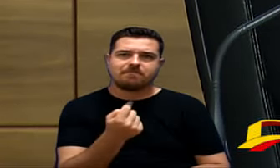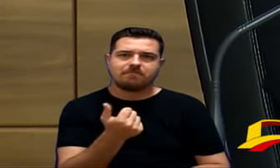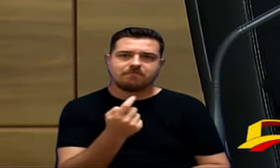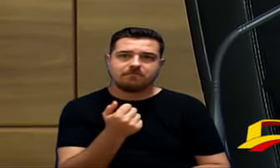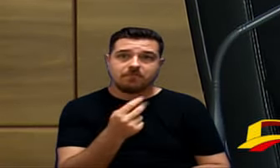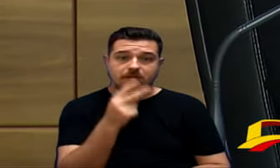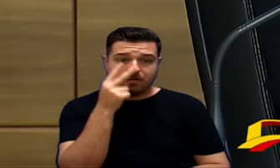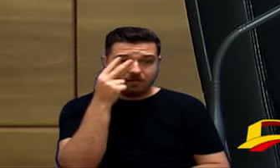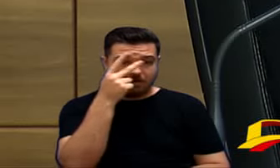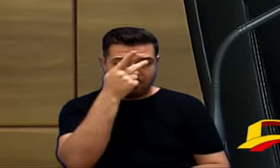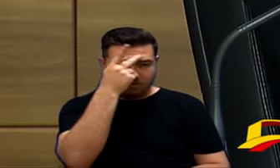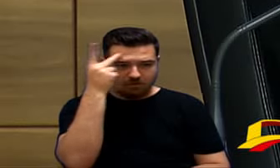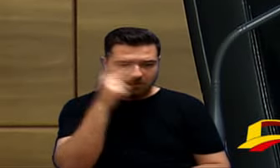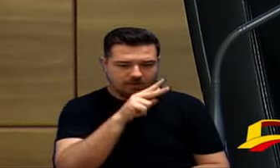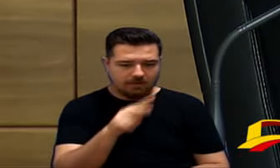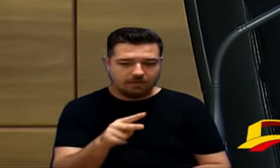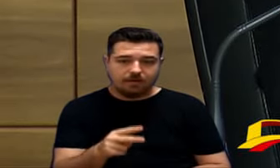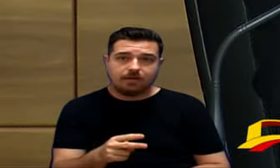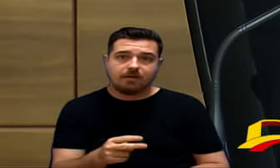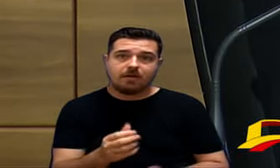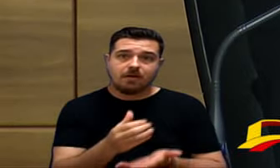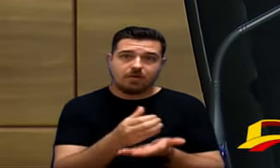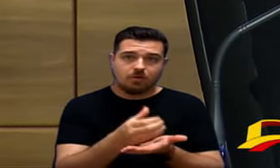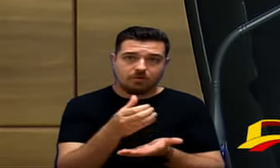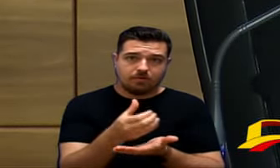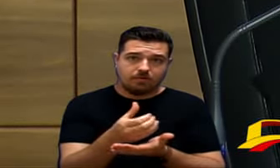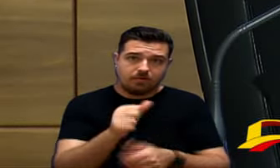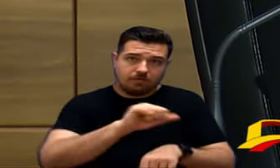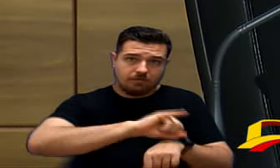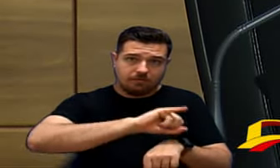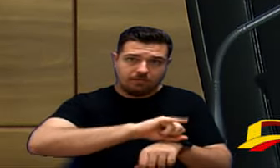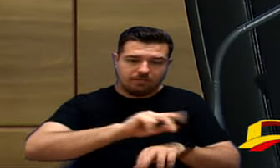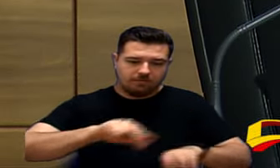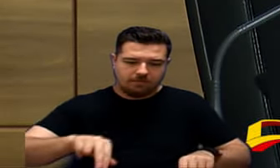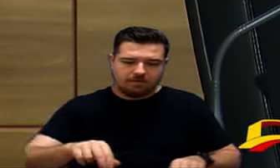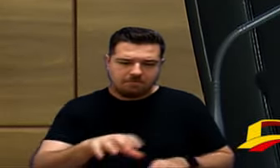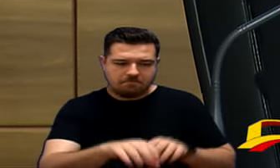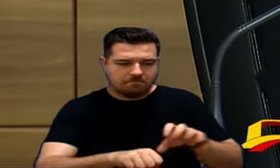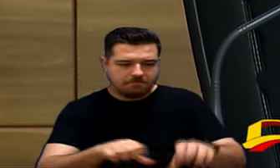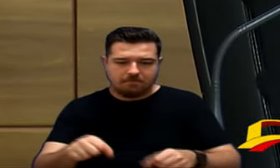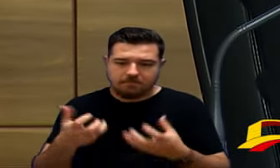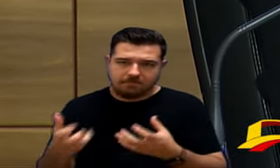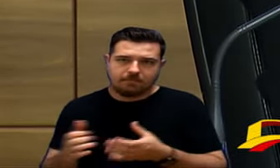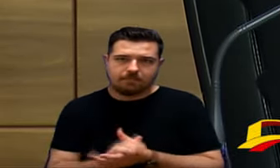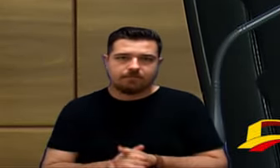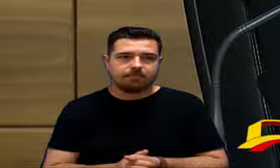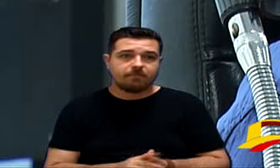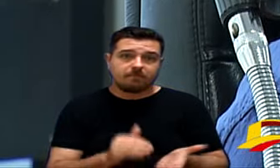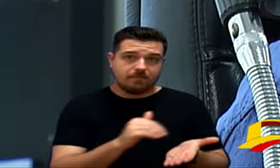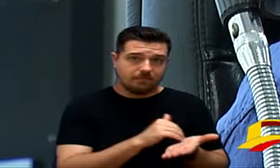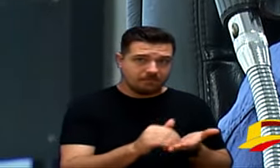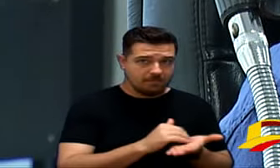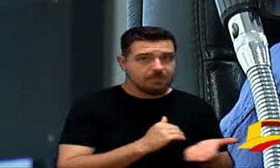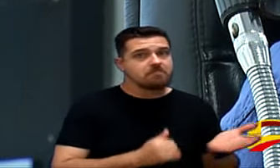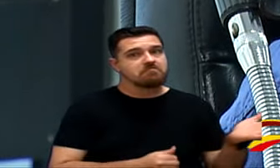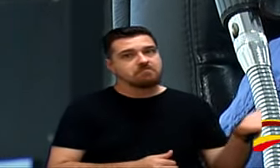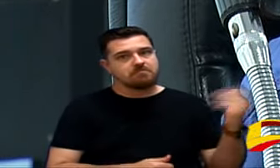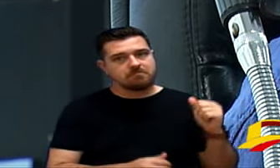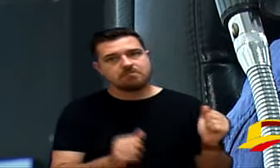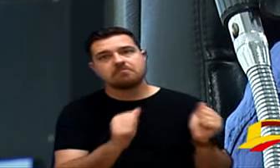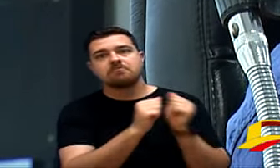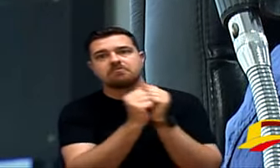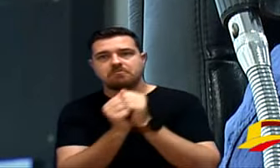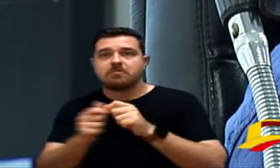latinha mas aqueles carrinhos que nós víamos a gente não vê mais na cidade eu vou convidar o senhor pra gente andar lá no Eden na